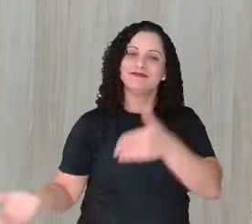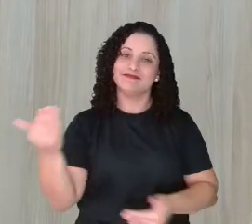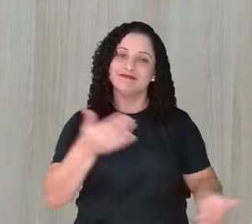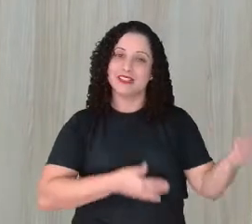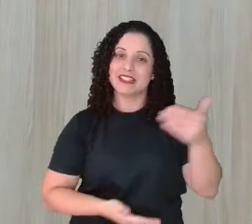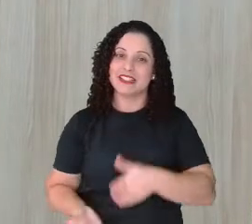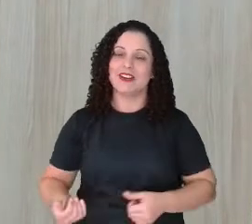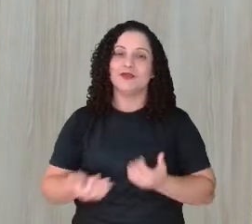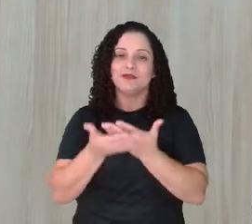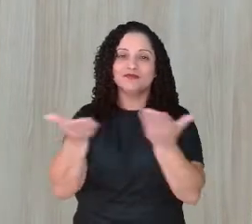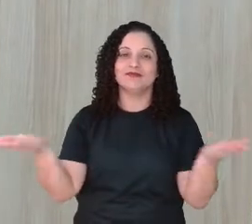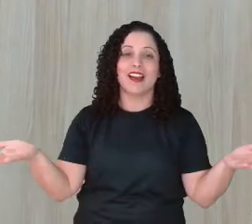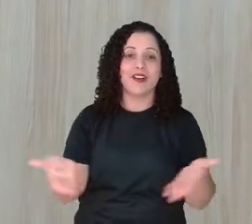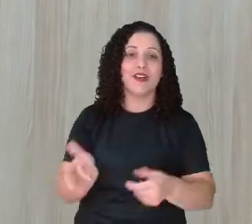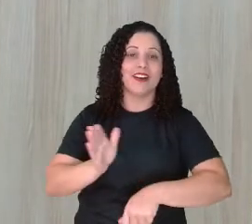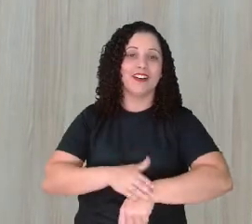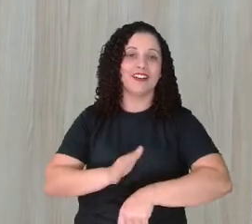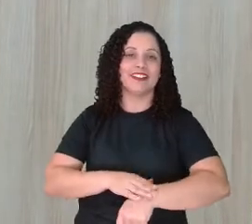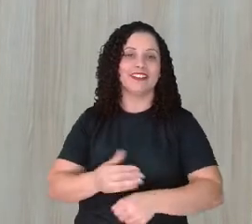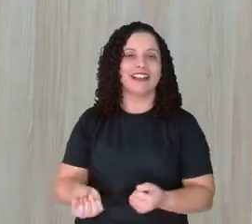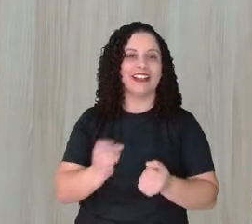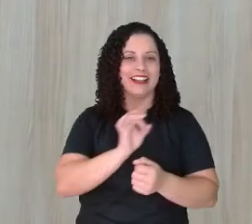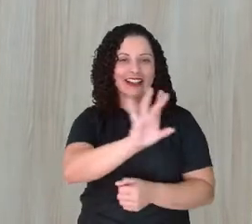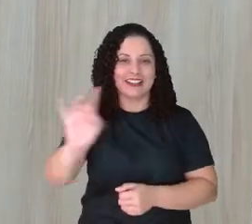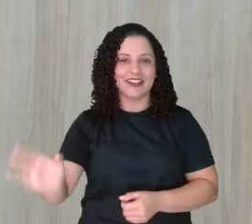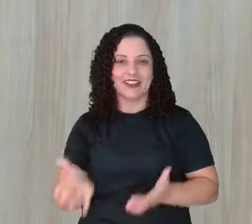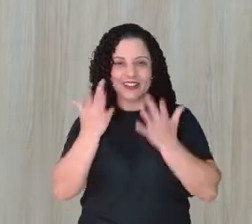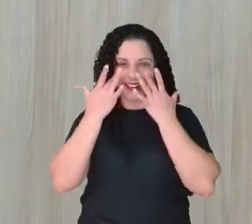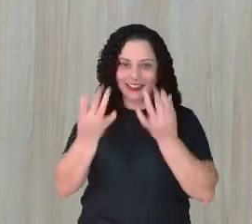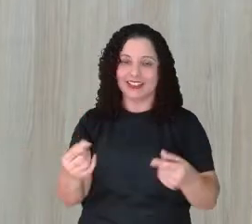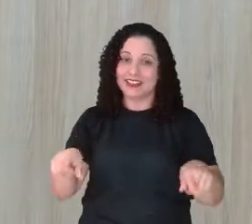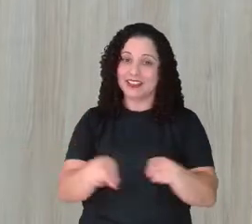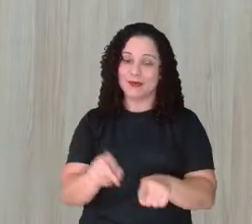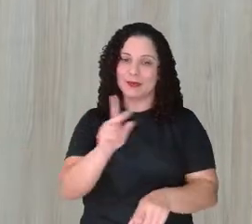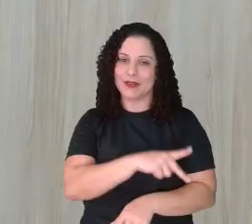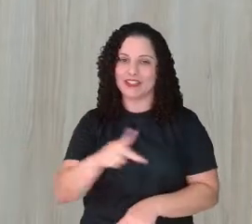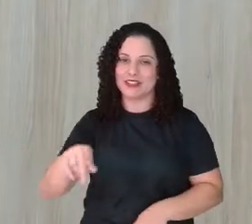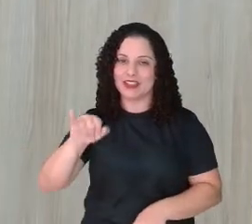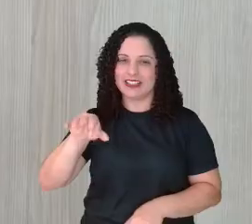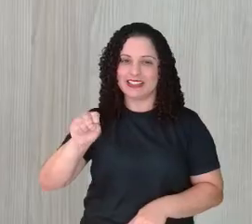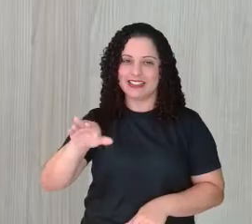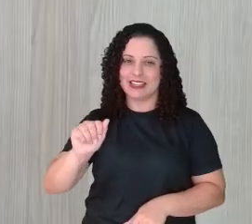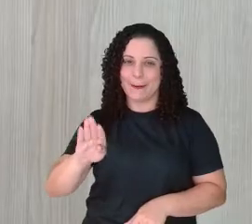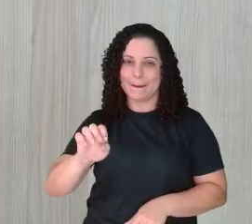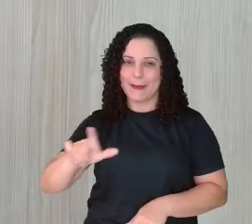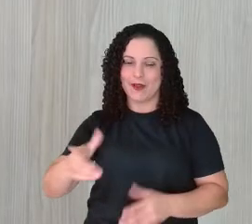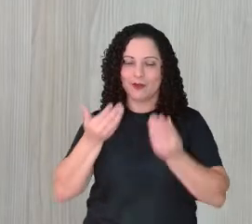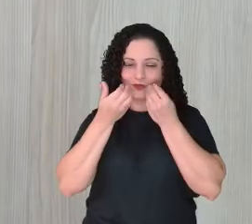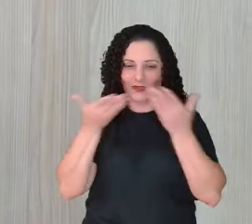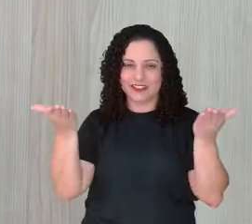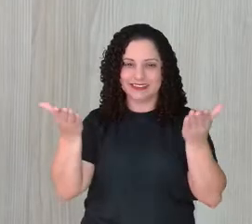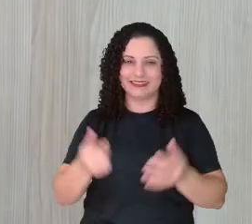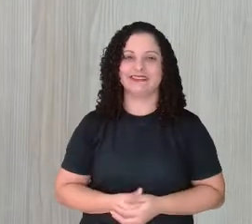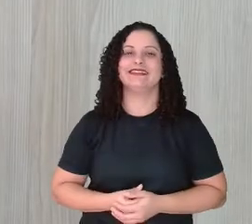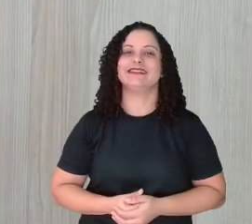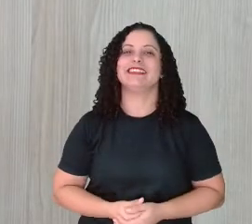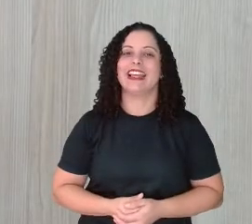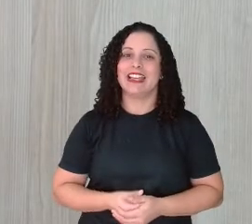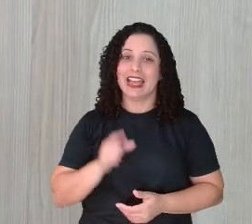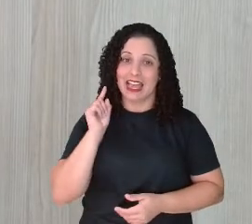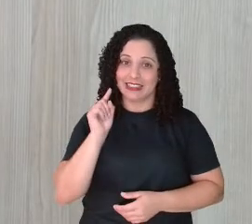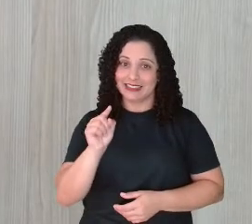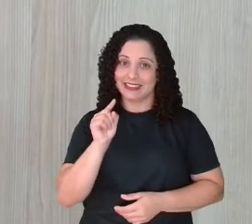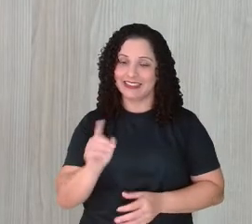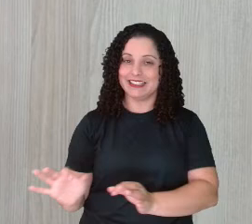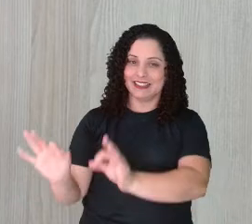participação. Falei com os nossos estudantes que estão atentos. E a professora Isabel, né? Um cheiro. Professora Isabel, um cheirão aí, nessa luta que ela está